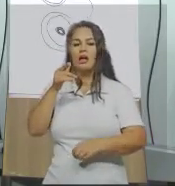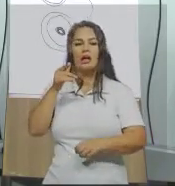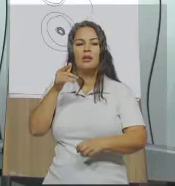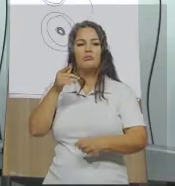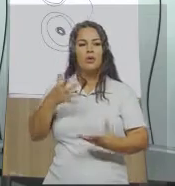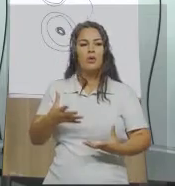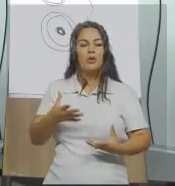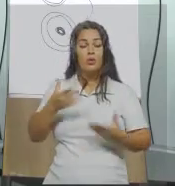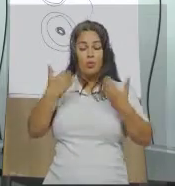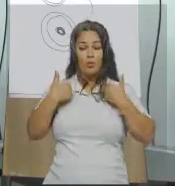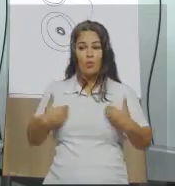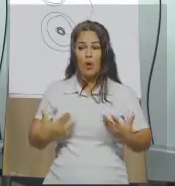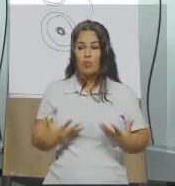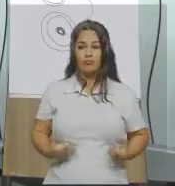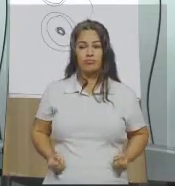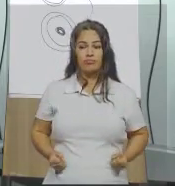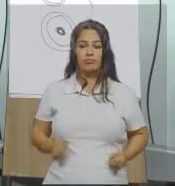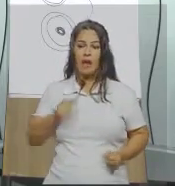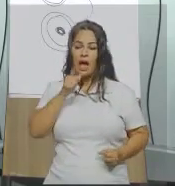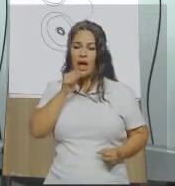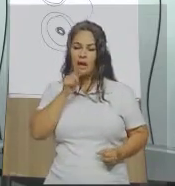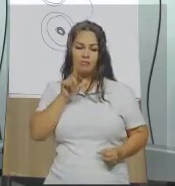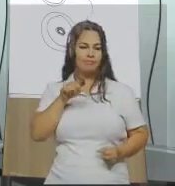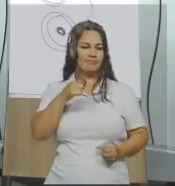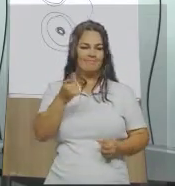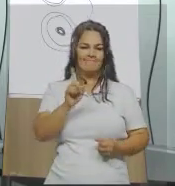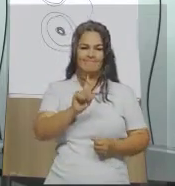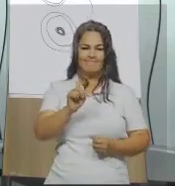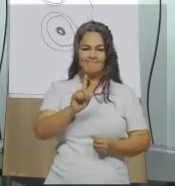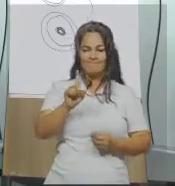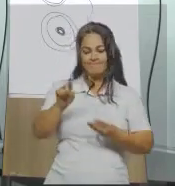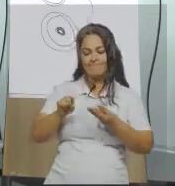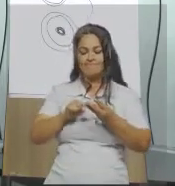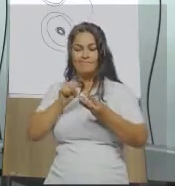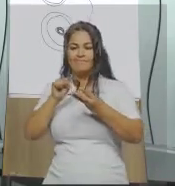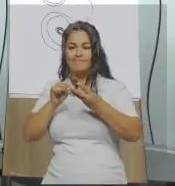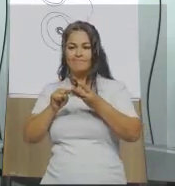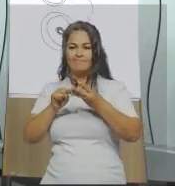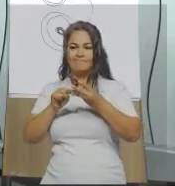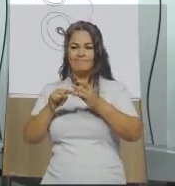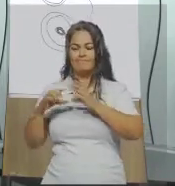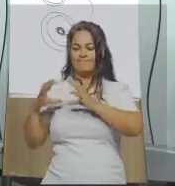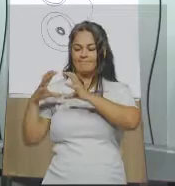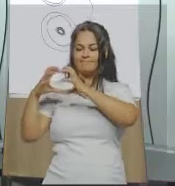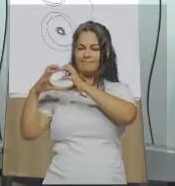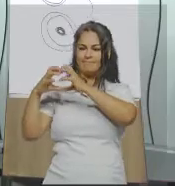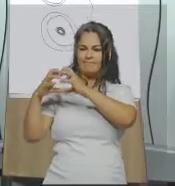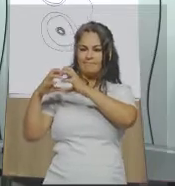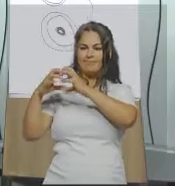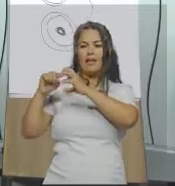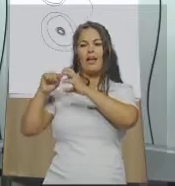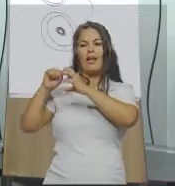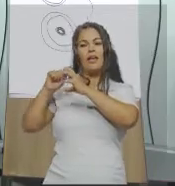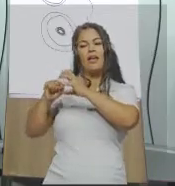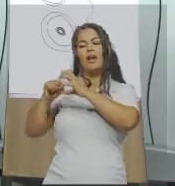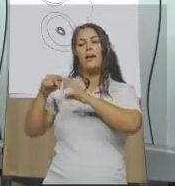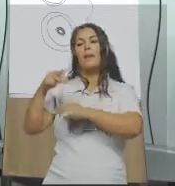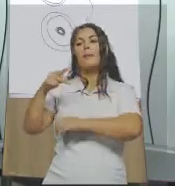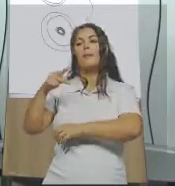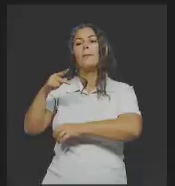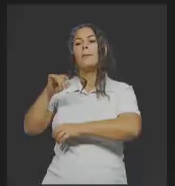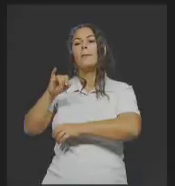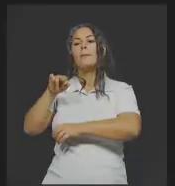Agora vamos falar da glândula pineal. A glândula pineal também fica lá encostadinha no hipotálamo, lá no